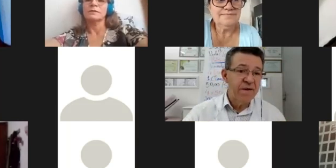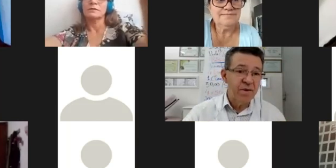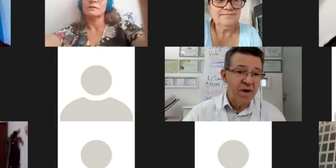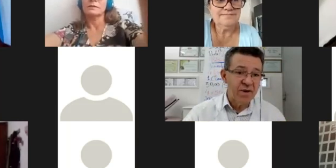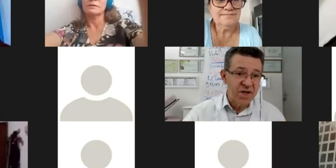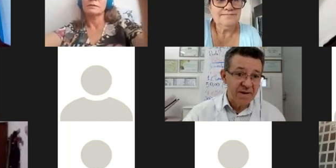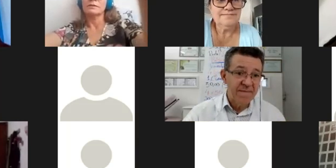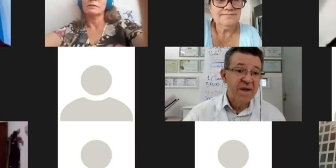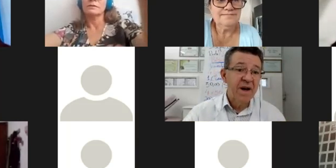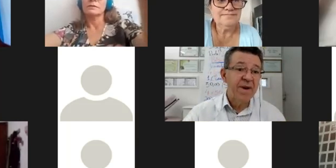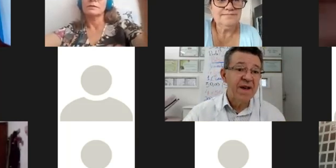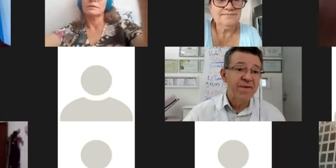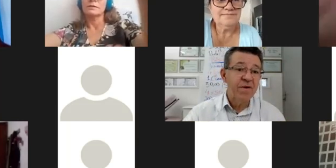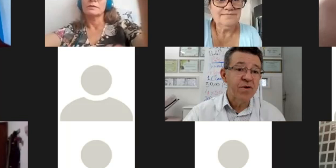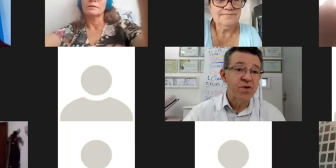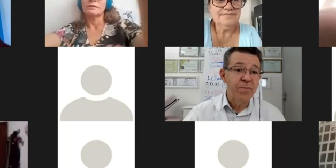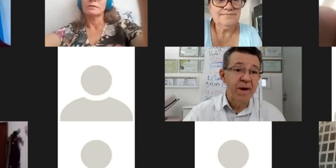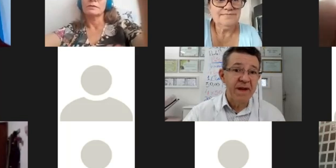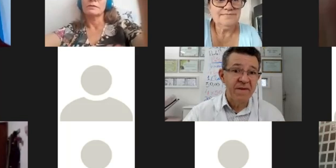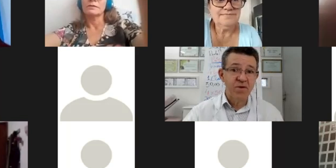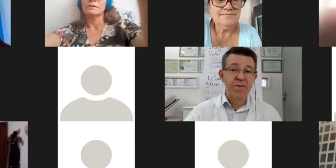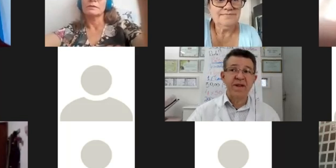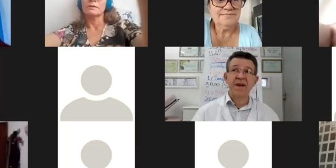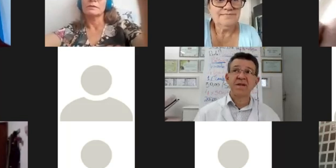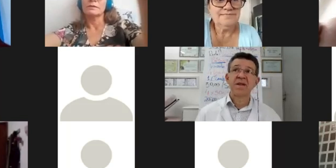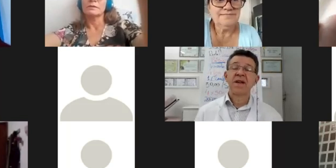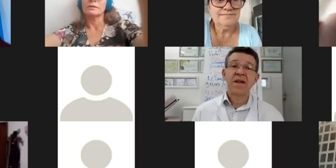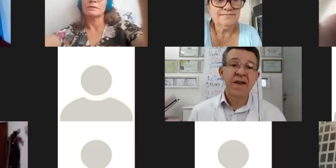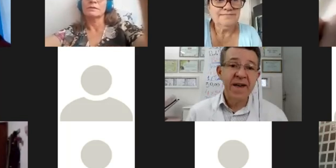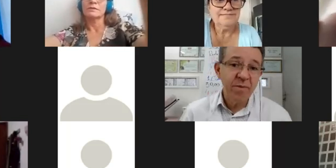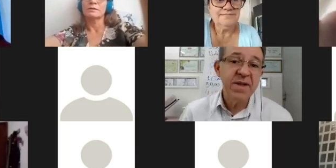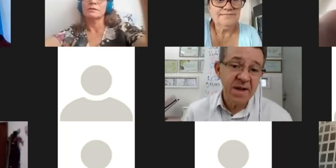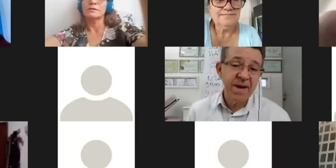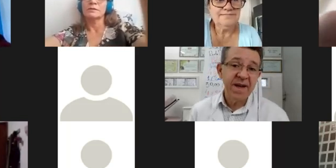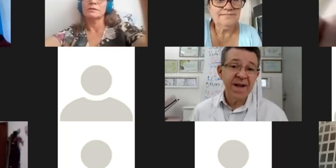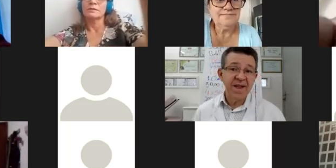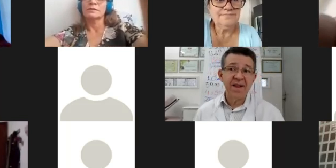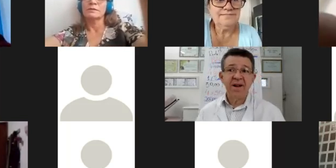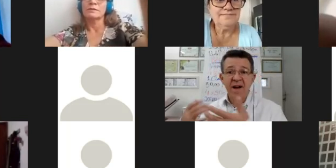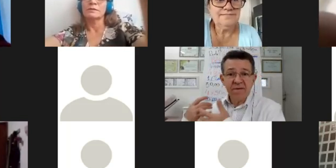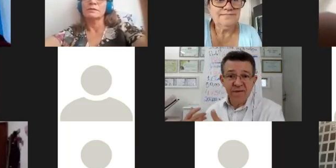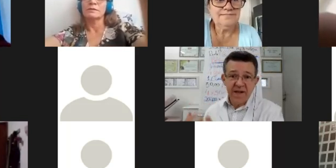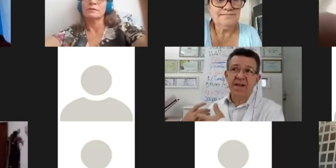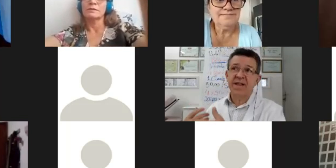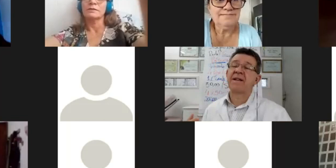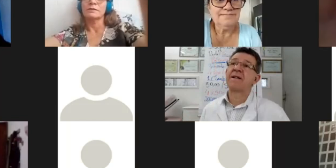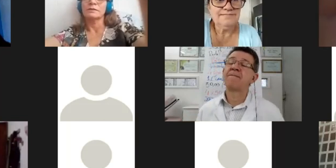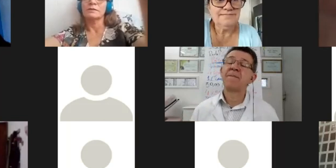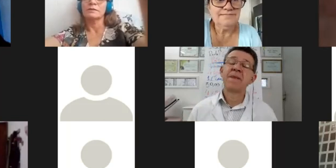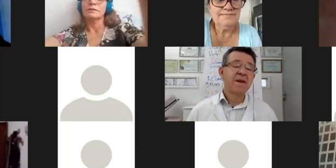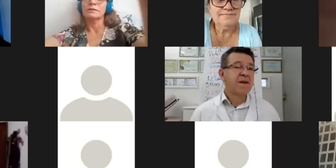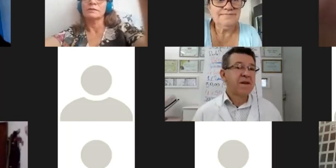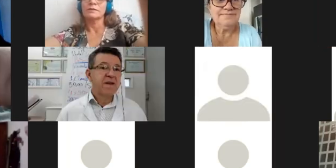de fibromialgia. A mãe dela ficou super bem, super 10. E aí, eu comecei também a atender a filha dela,